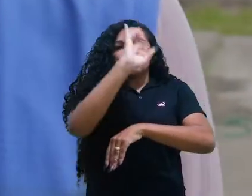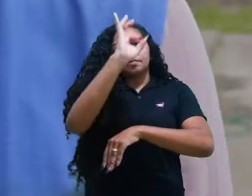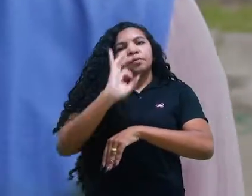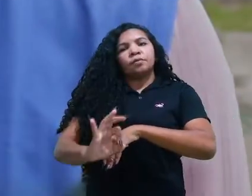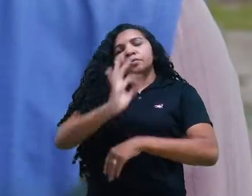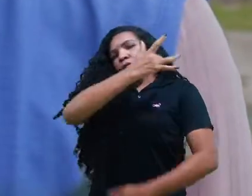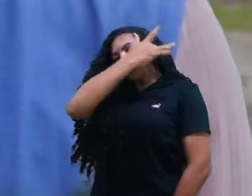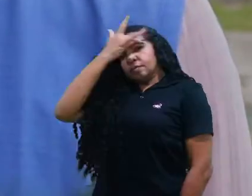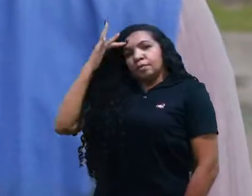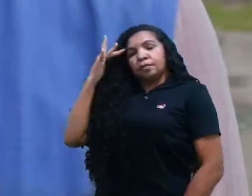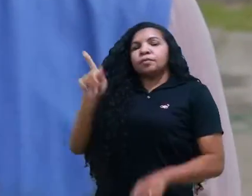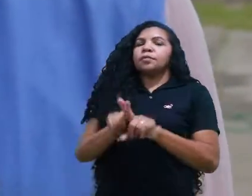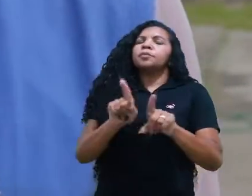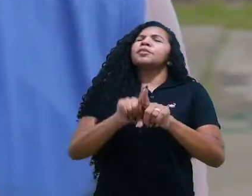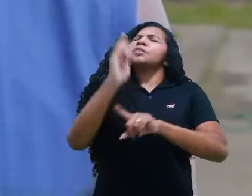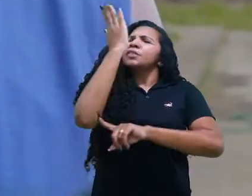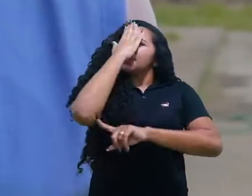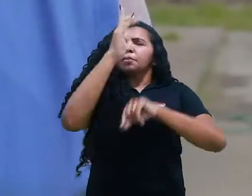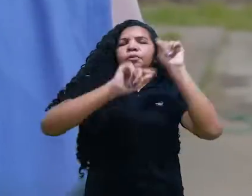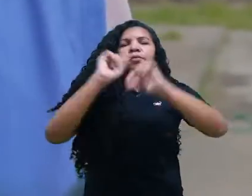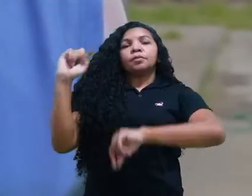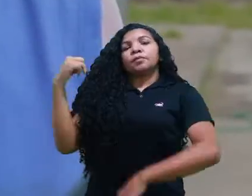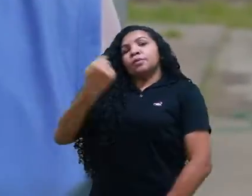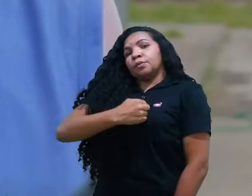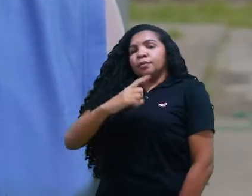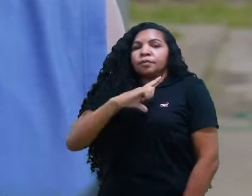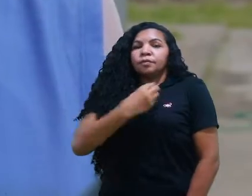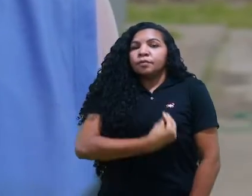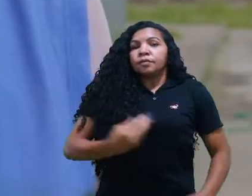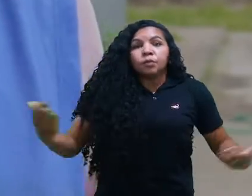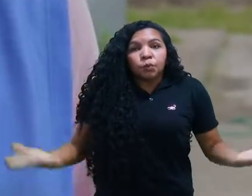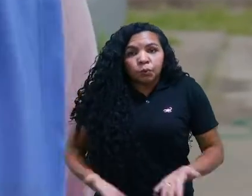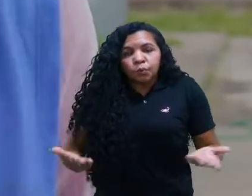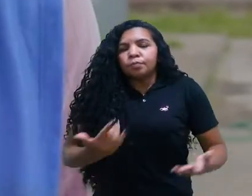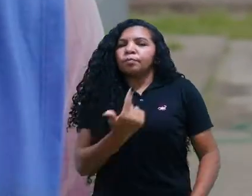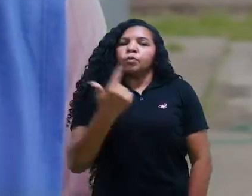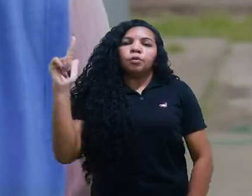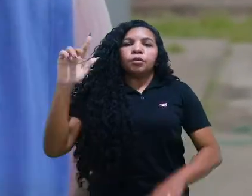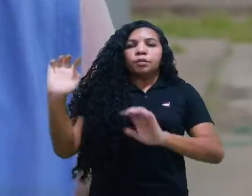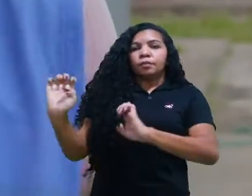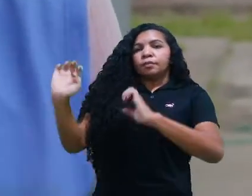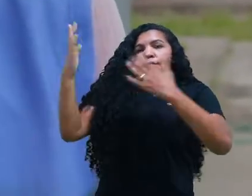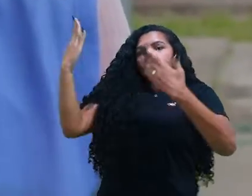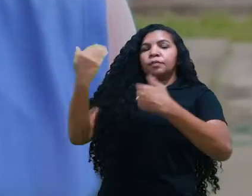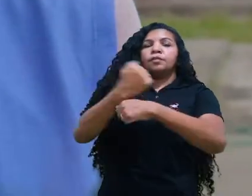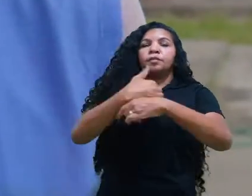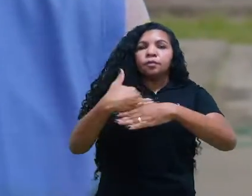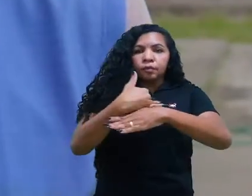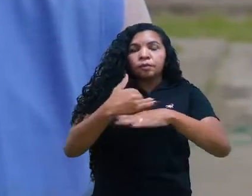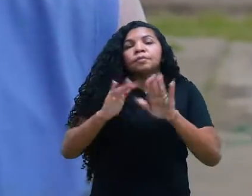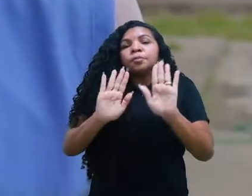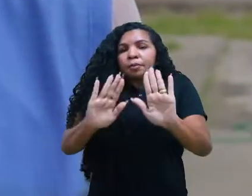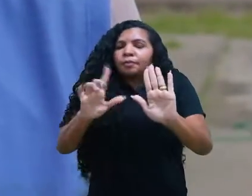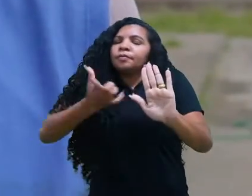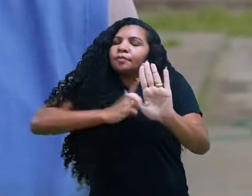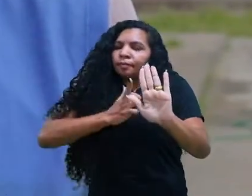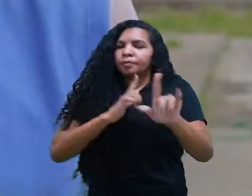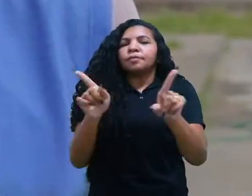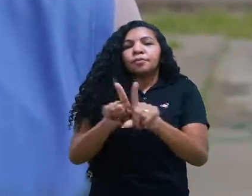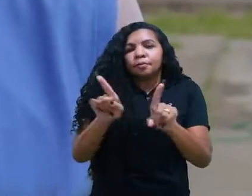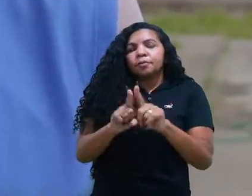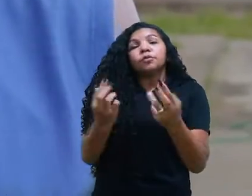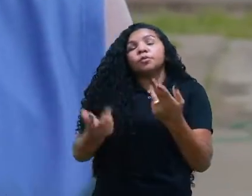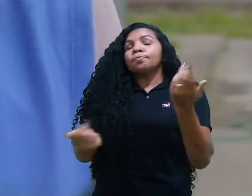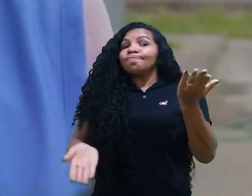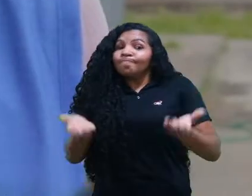de mais de 60% dos candidatos, mesmo sabendo, né, que nós temos hoje outros eventos, né, na cidade, mas